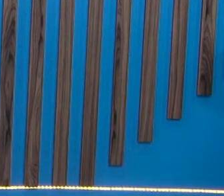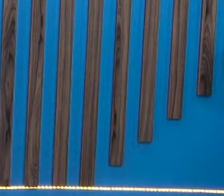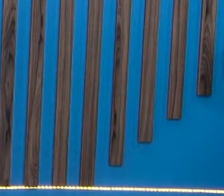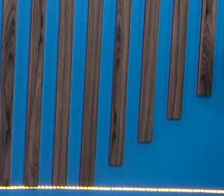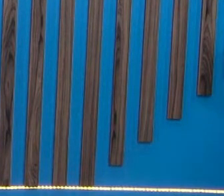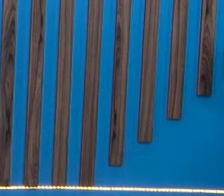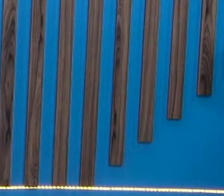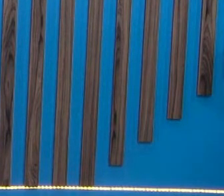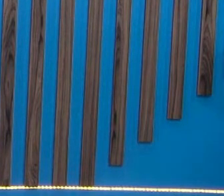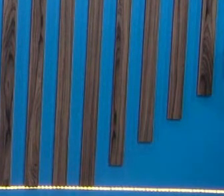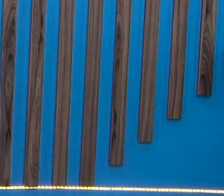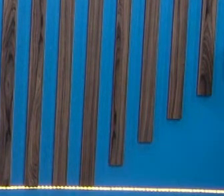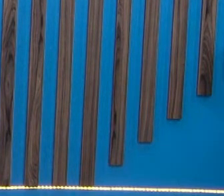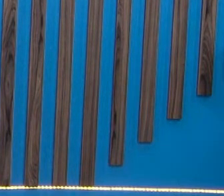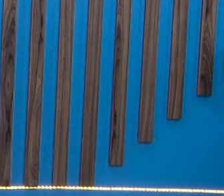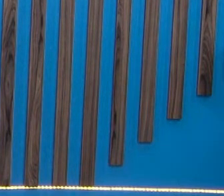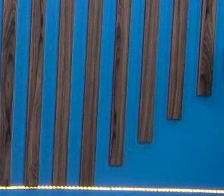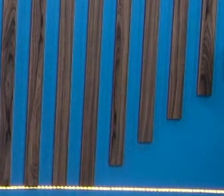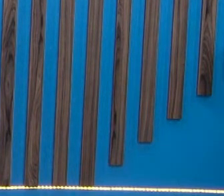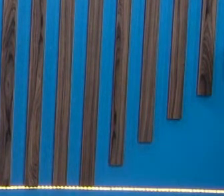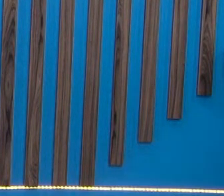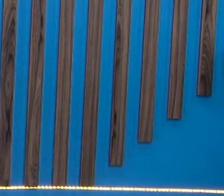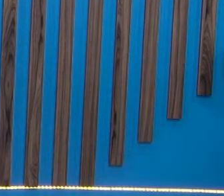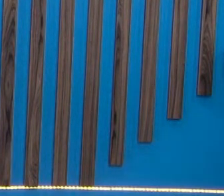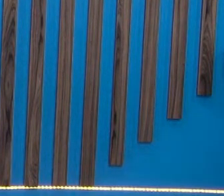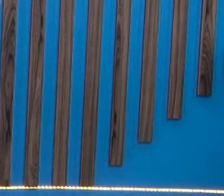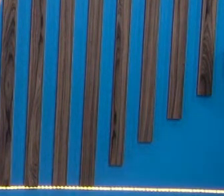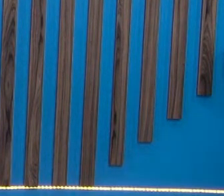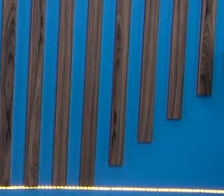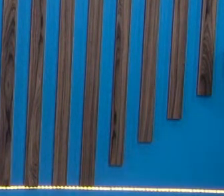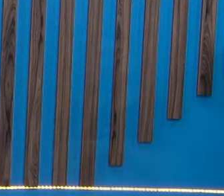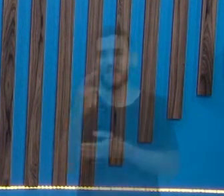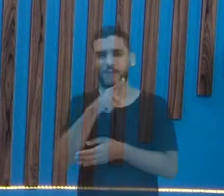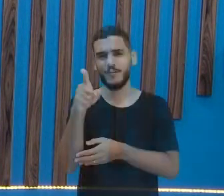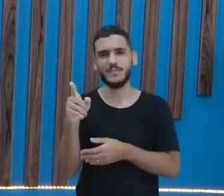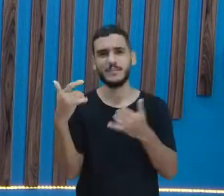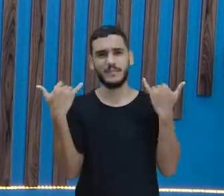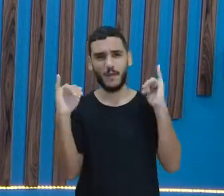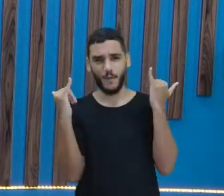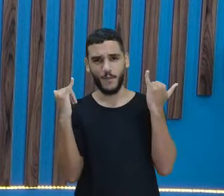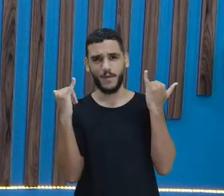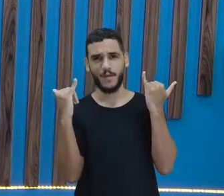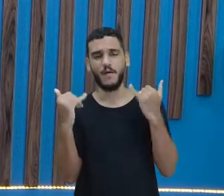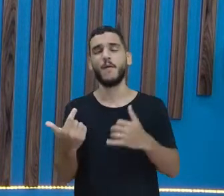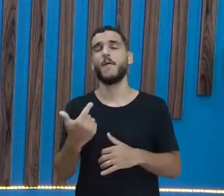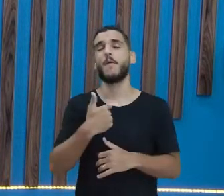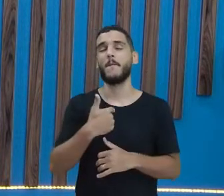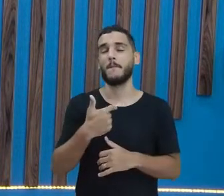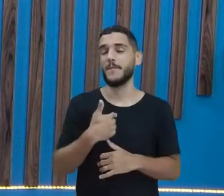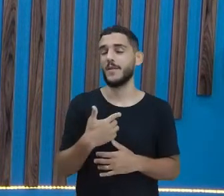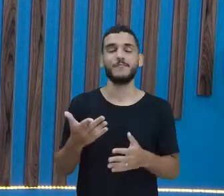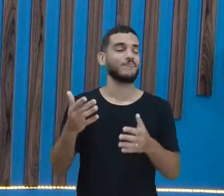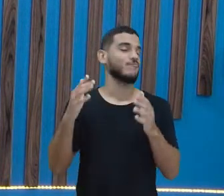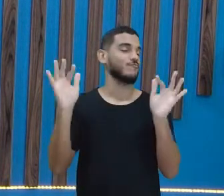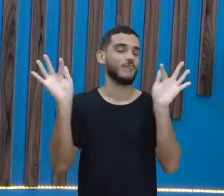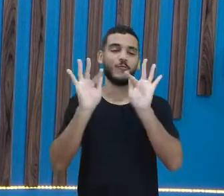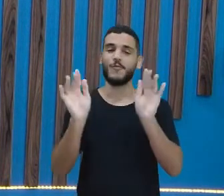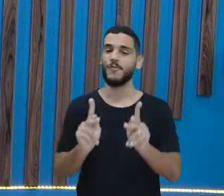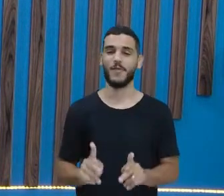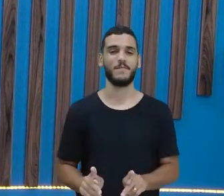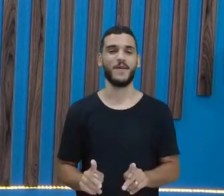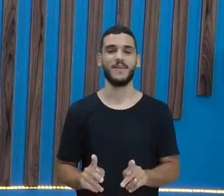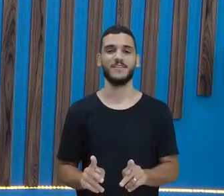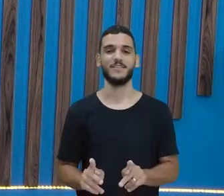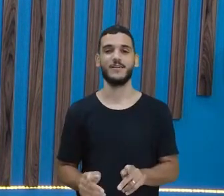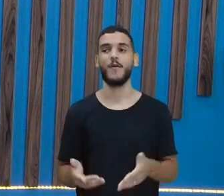Bom dia para todo mundo, sextou. E aí, como é que vocês estão? Tranquilo? Está tudo bem? Comigo está super tranquilo, professora Sandra Duarte. Hoje a